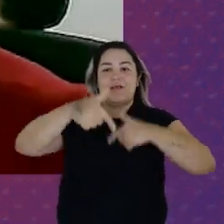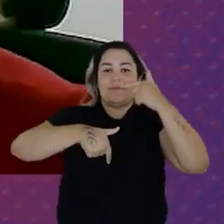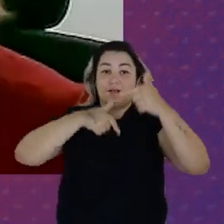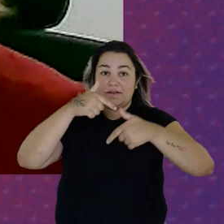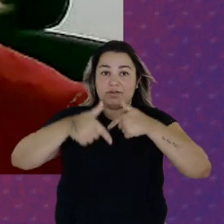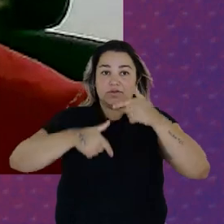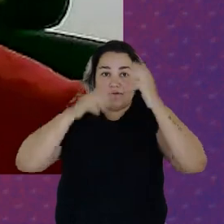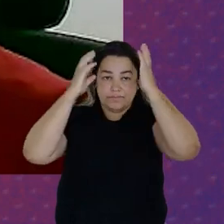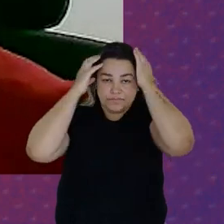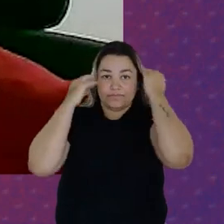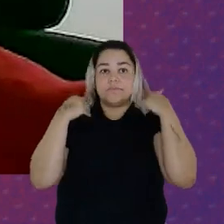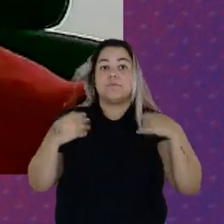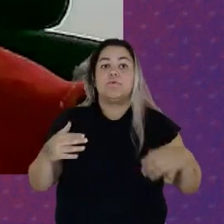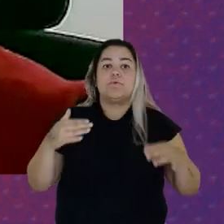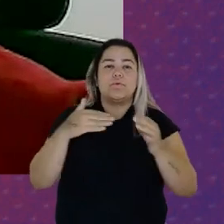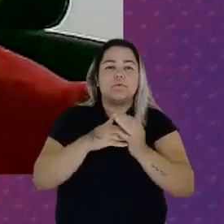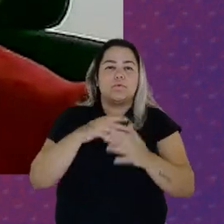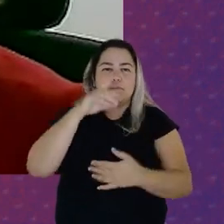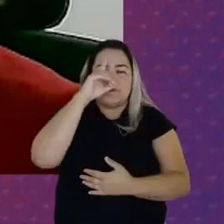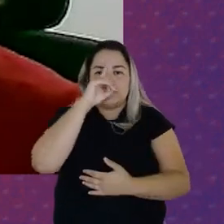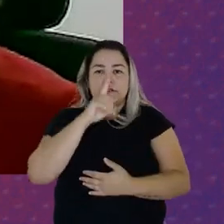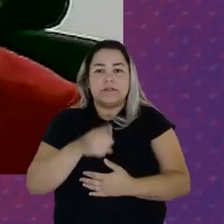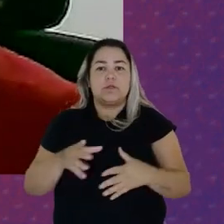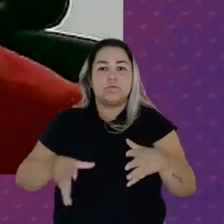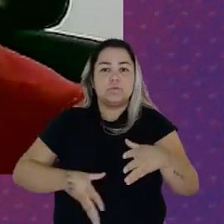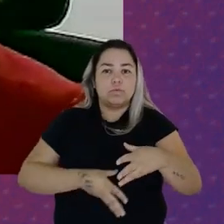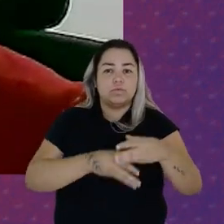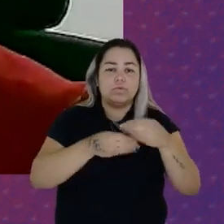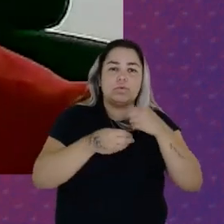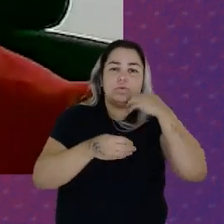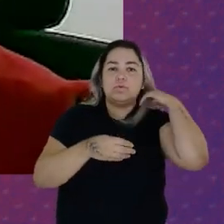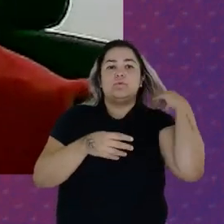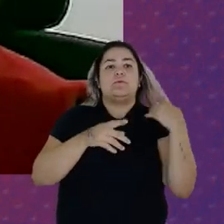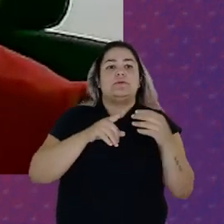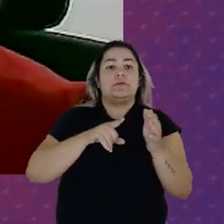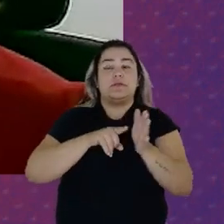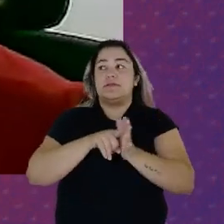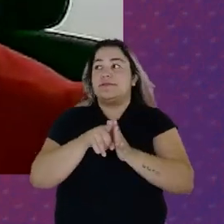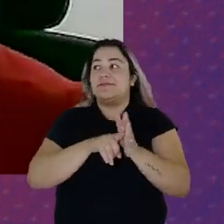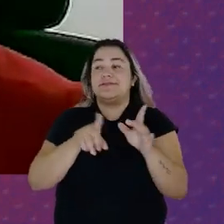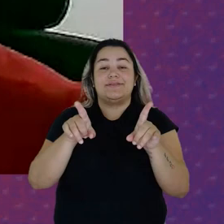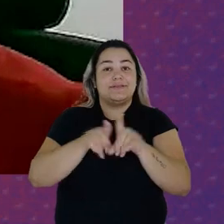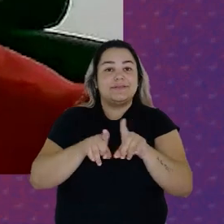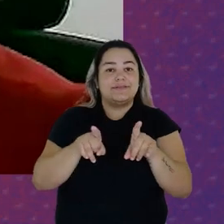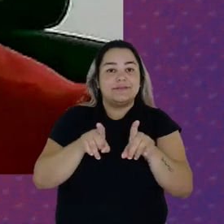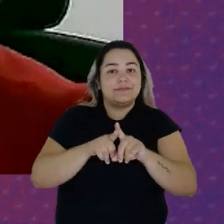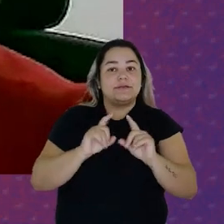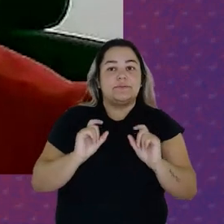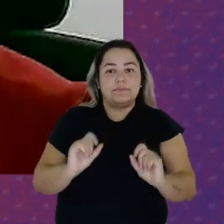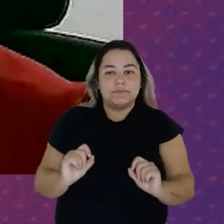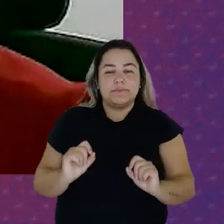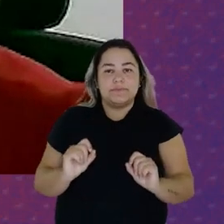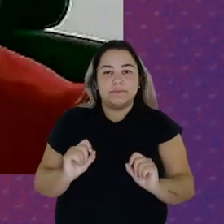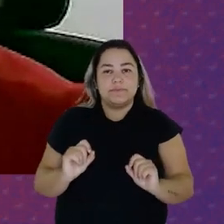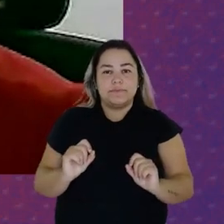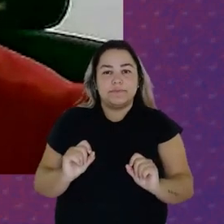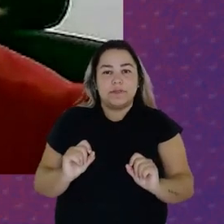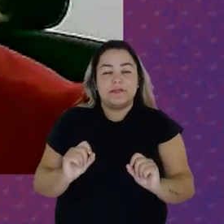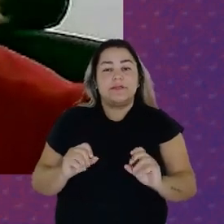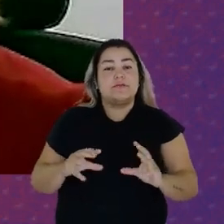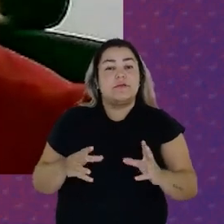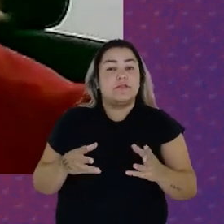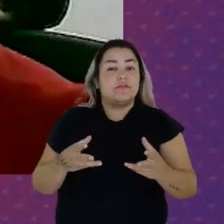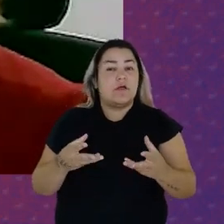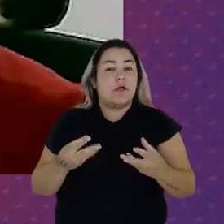último mandato, então, tive um mandato cassado. Sou, portanto, e me apresento assim, como